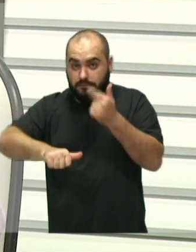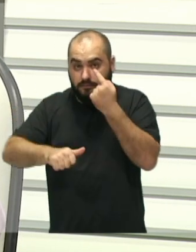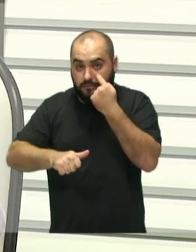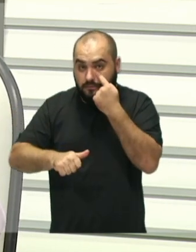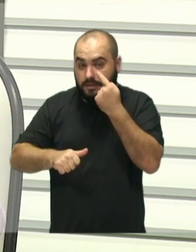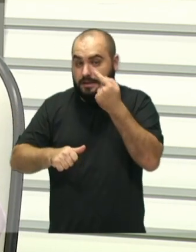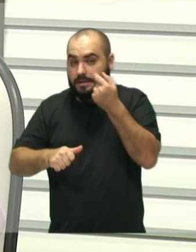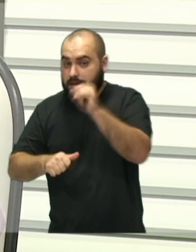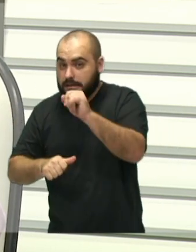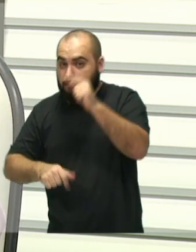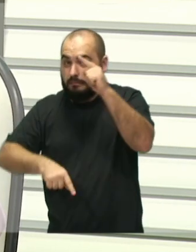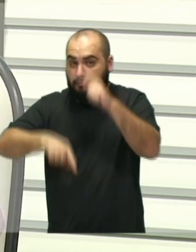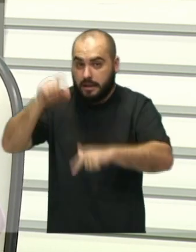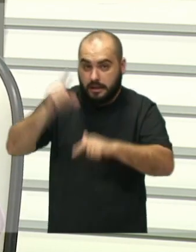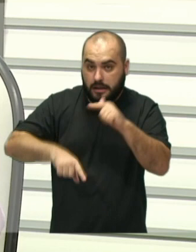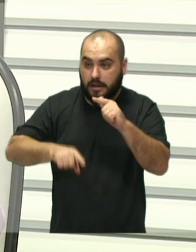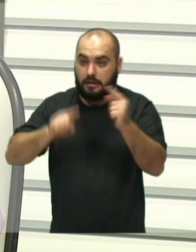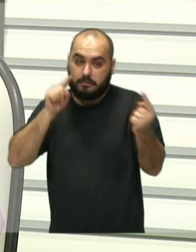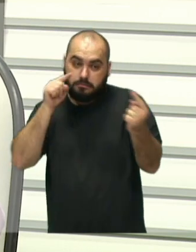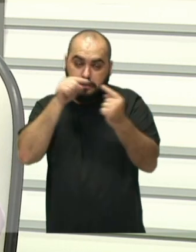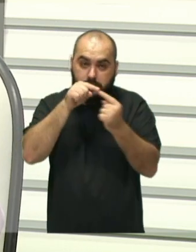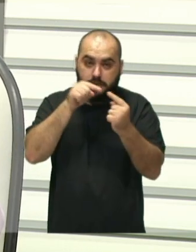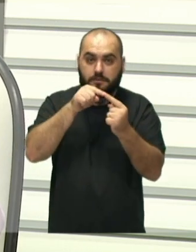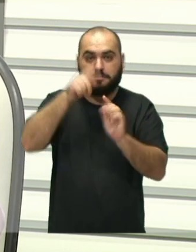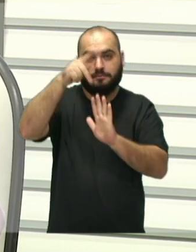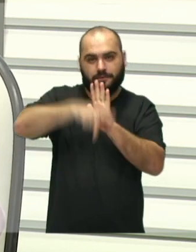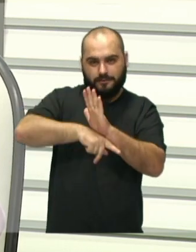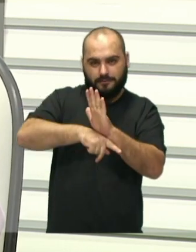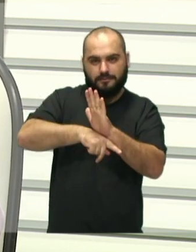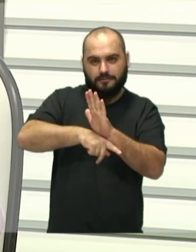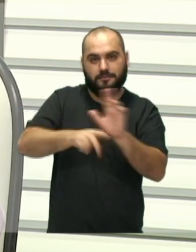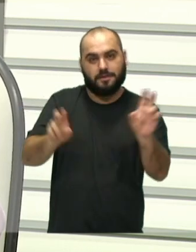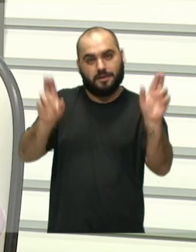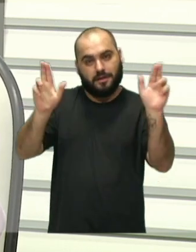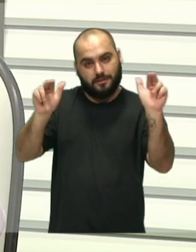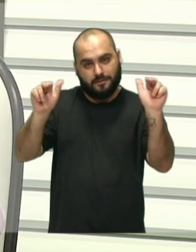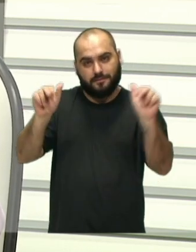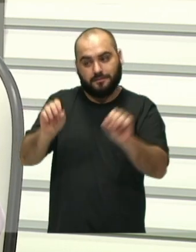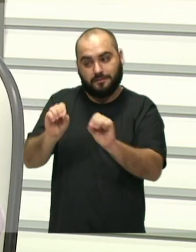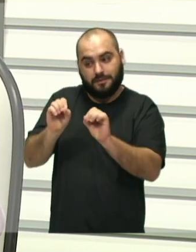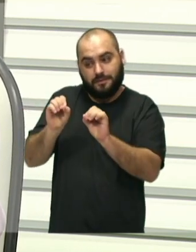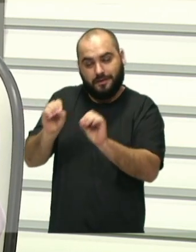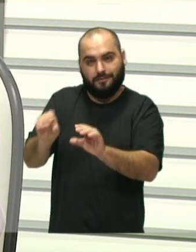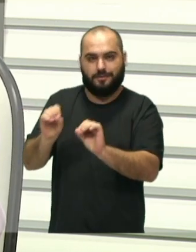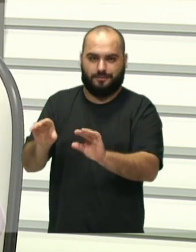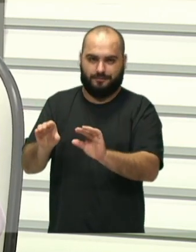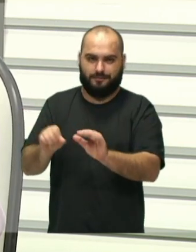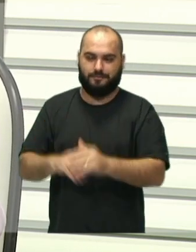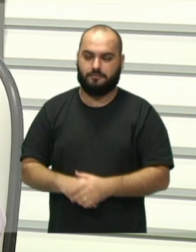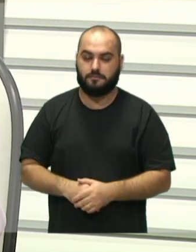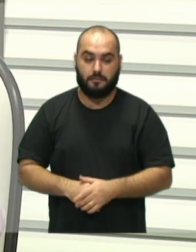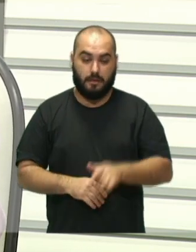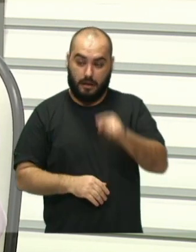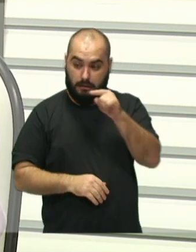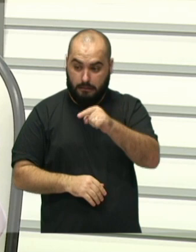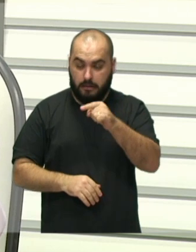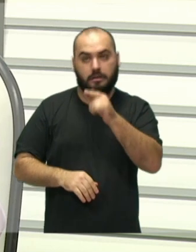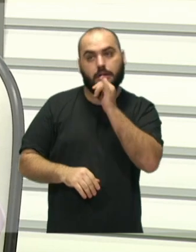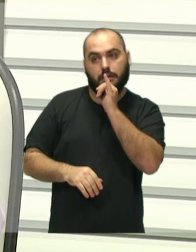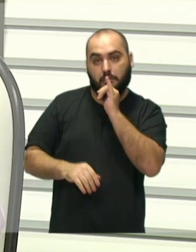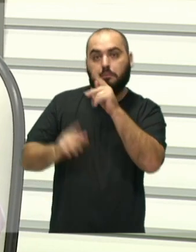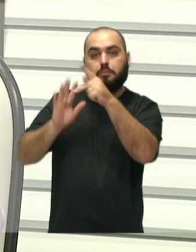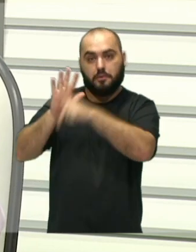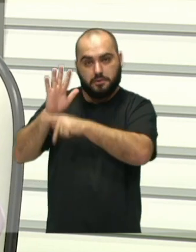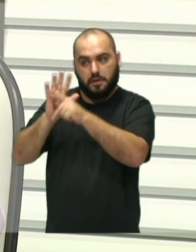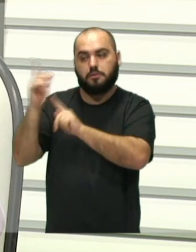da matéria objeto do projeto sobre a educação parecer dela vai ser no sentido esse projeto atende às